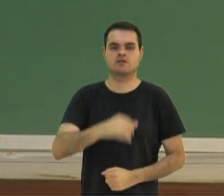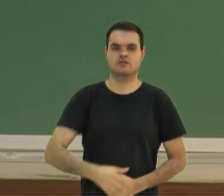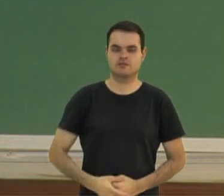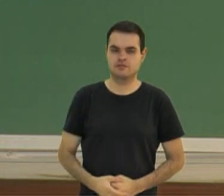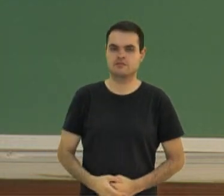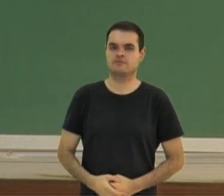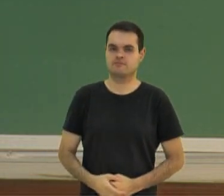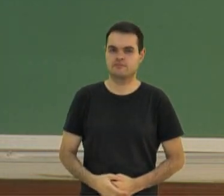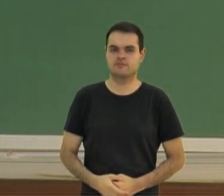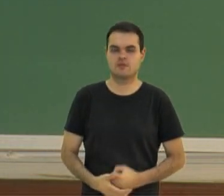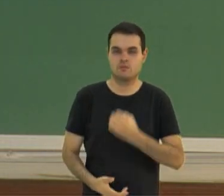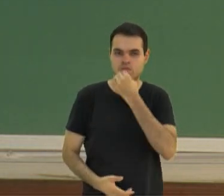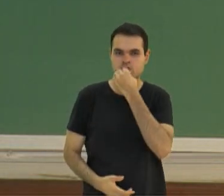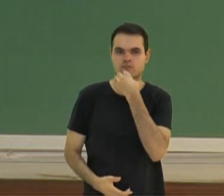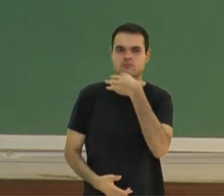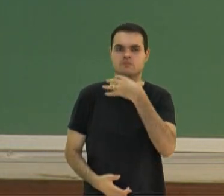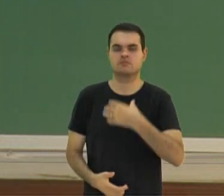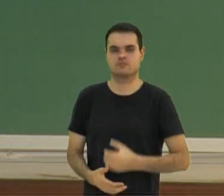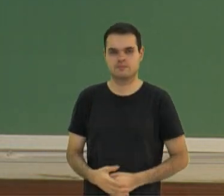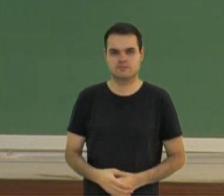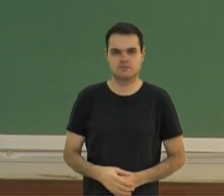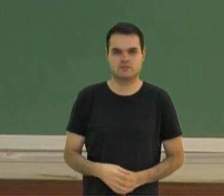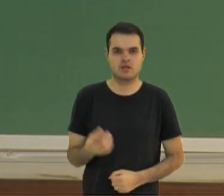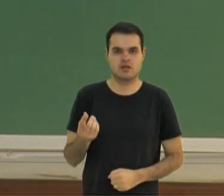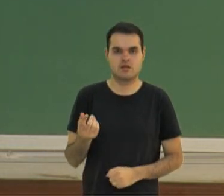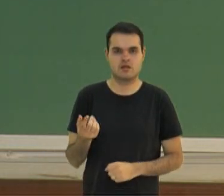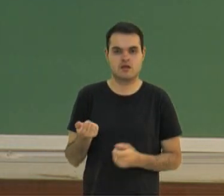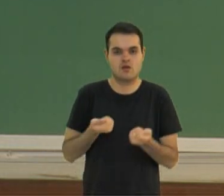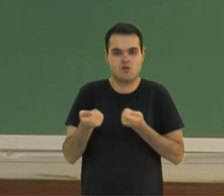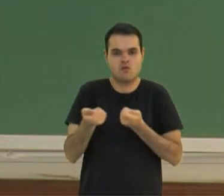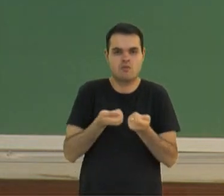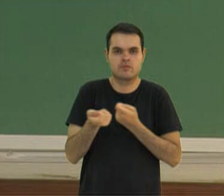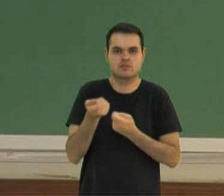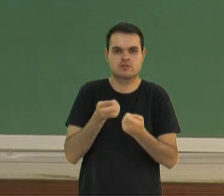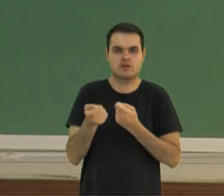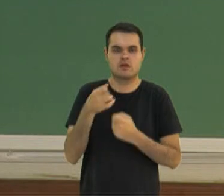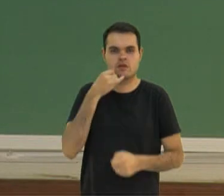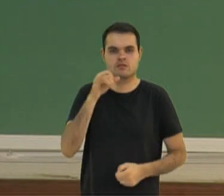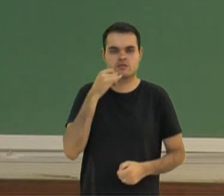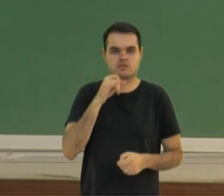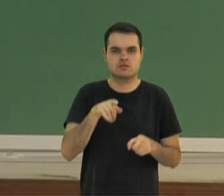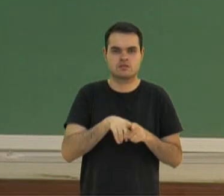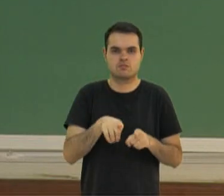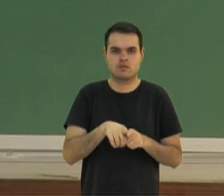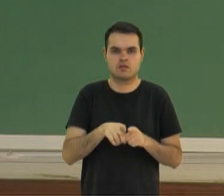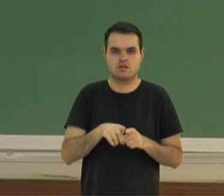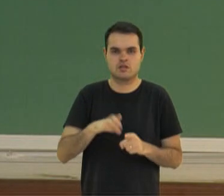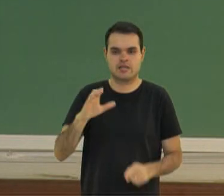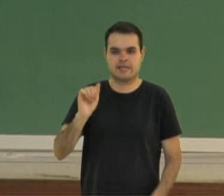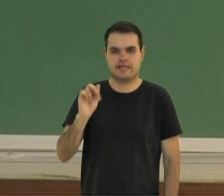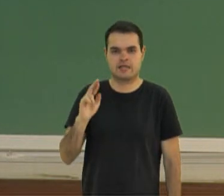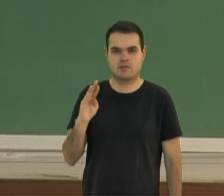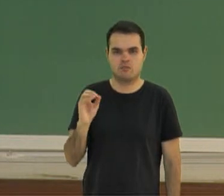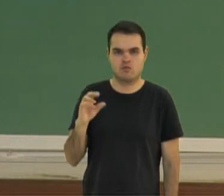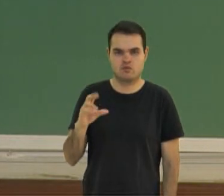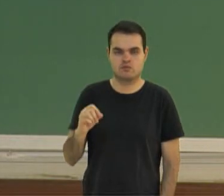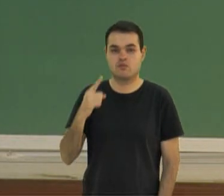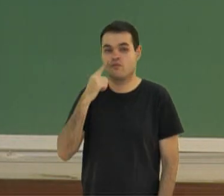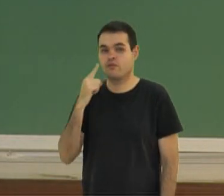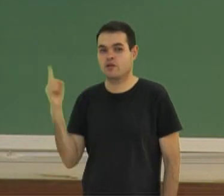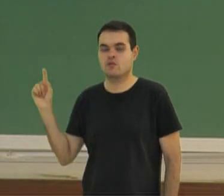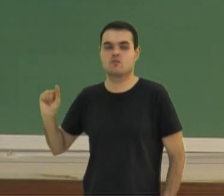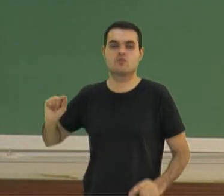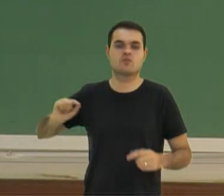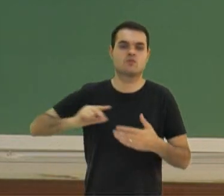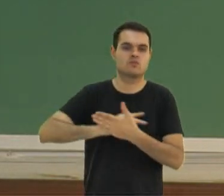questão da economia de energia e também os créditos de carbono. Isso é uma questão muito interessante. Veja o que está acontecendo